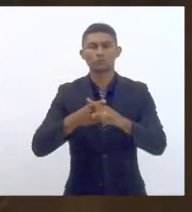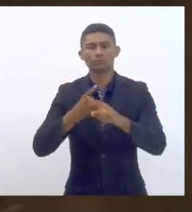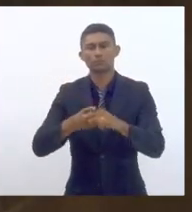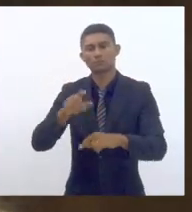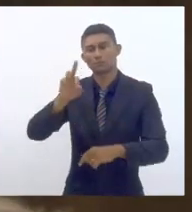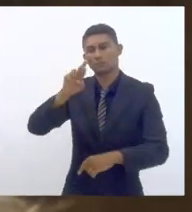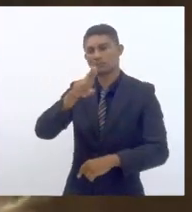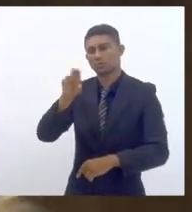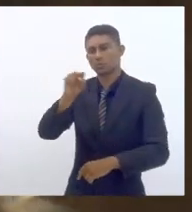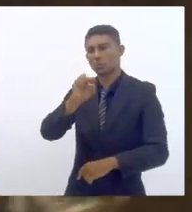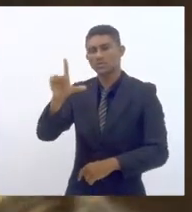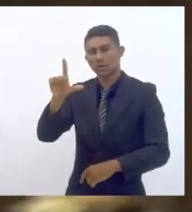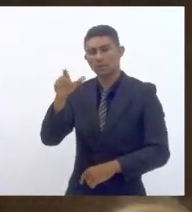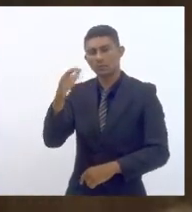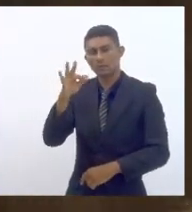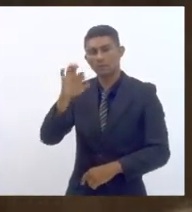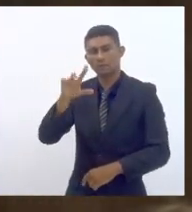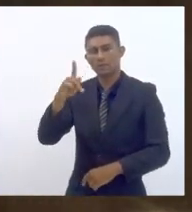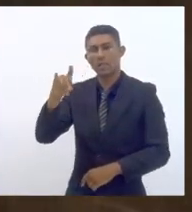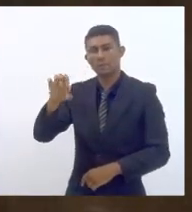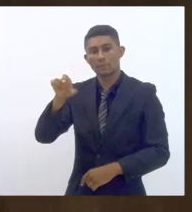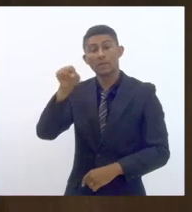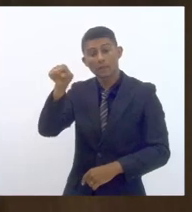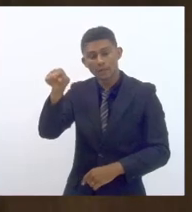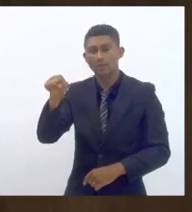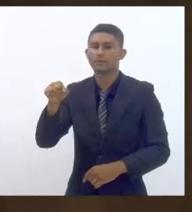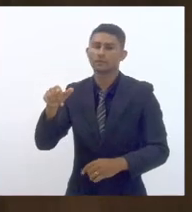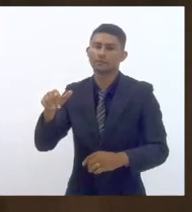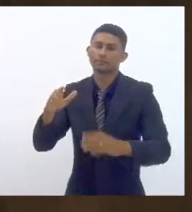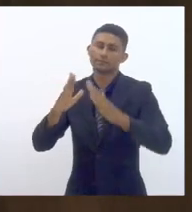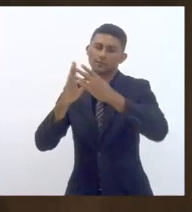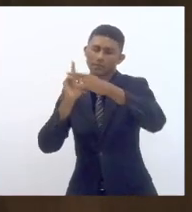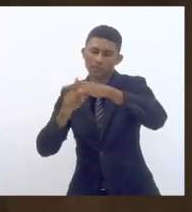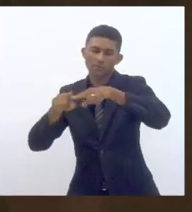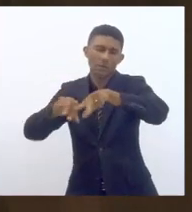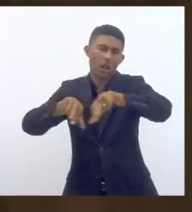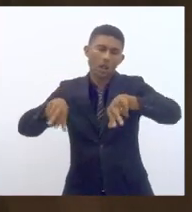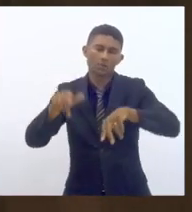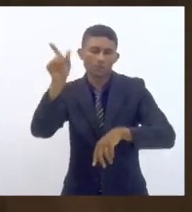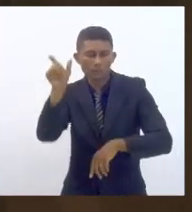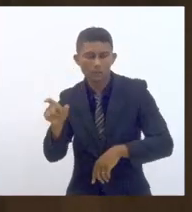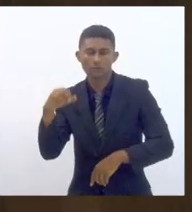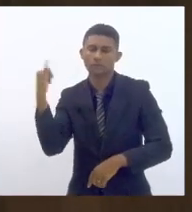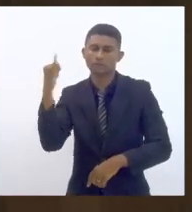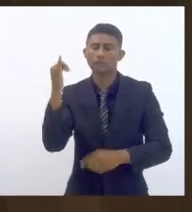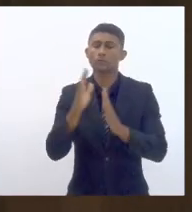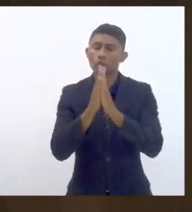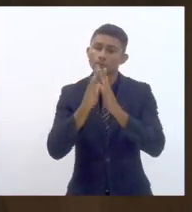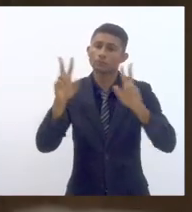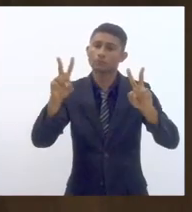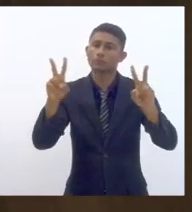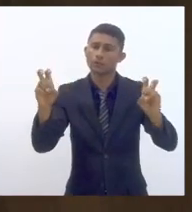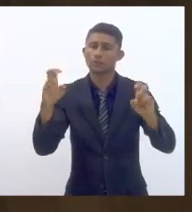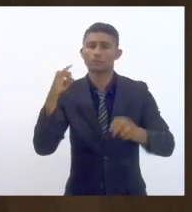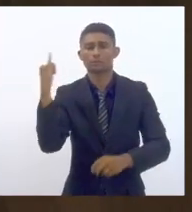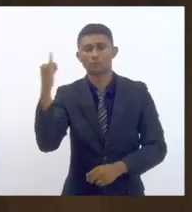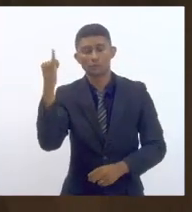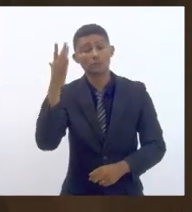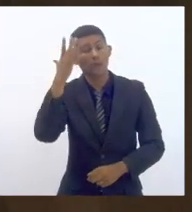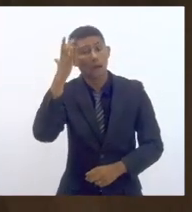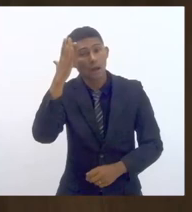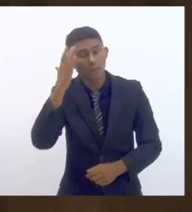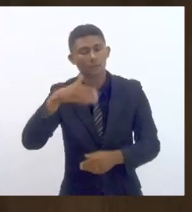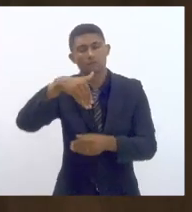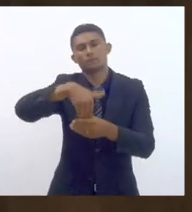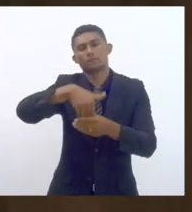Shed para o mundo evangélico. E eu gostaria muito da sua sensibilidade com esse tema, colocando para votar amanhã. E